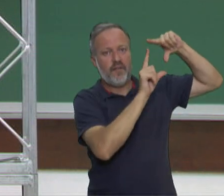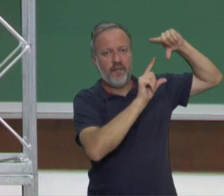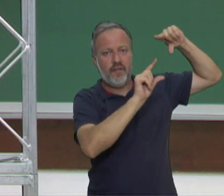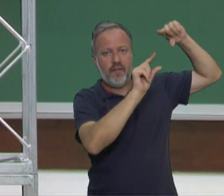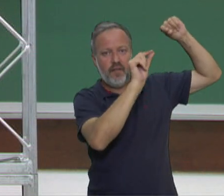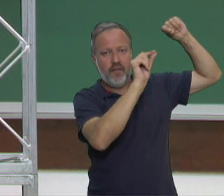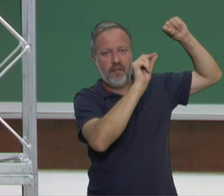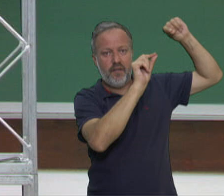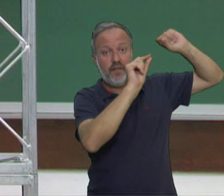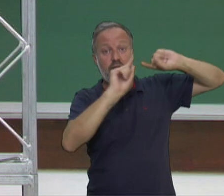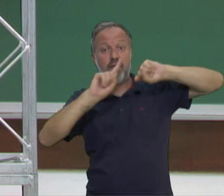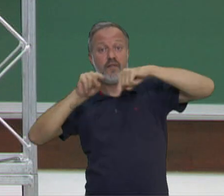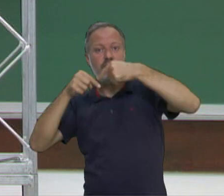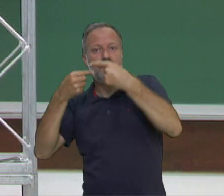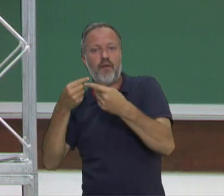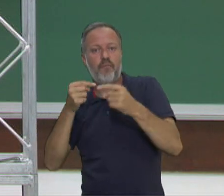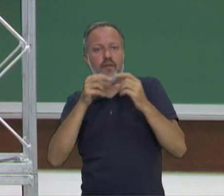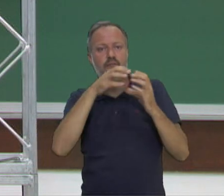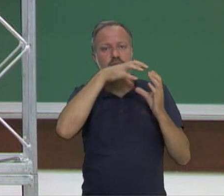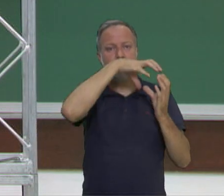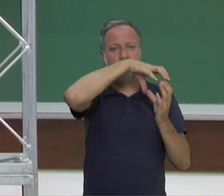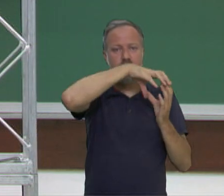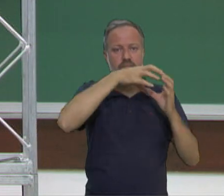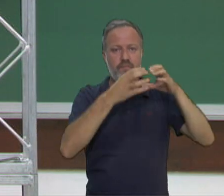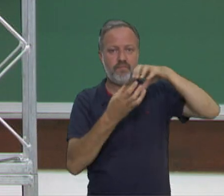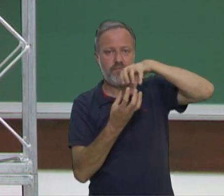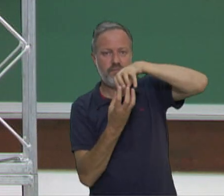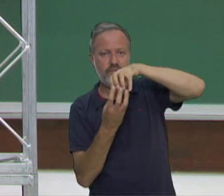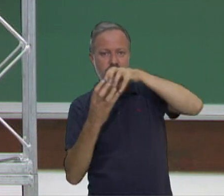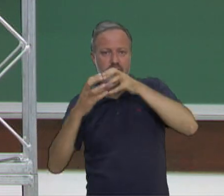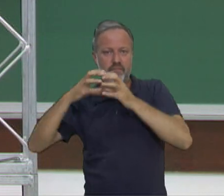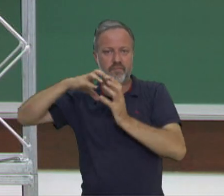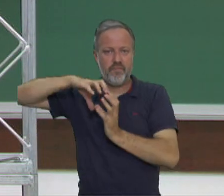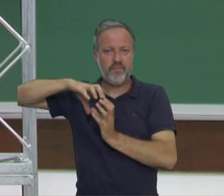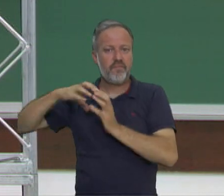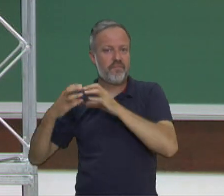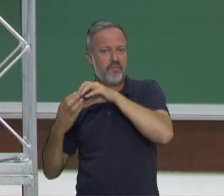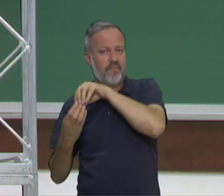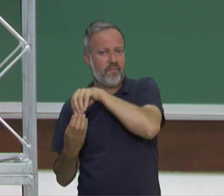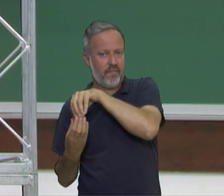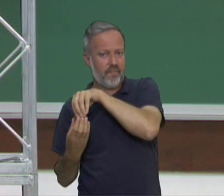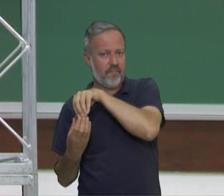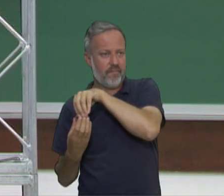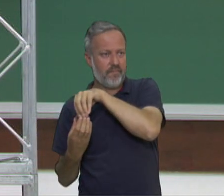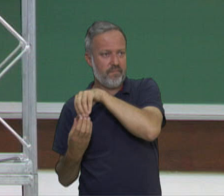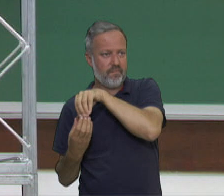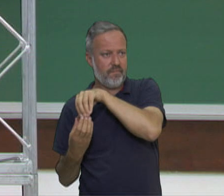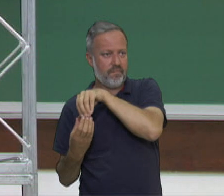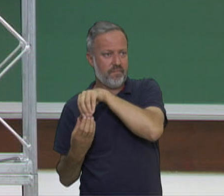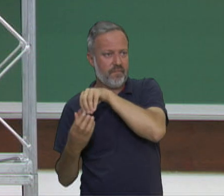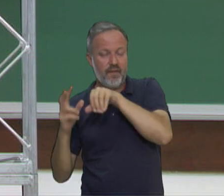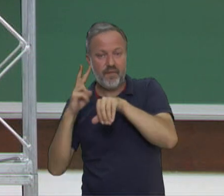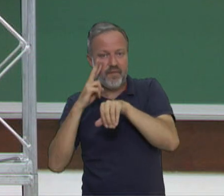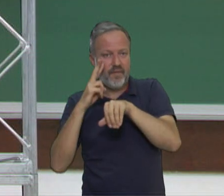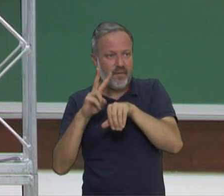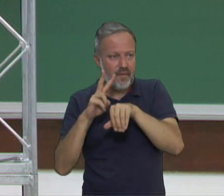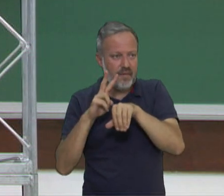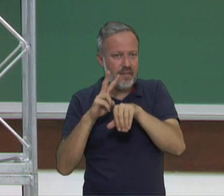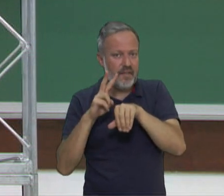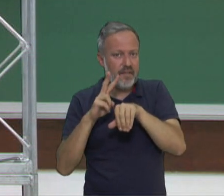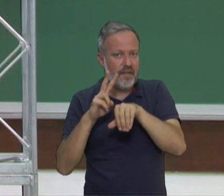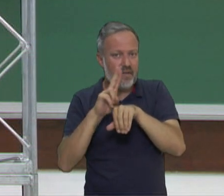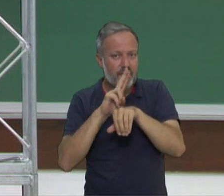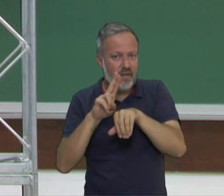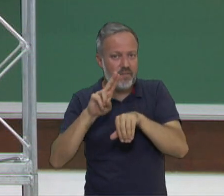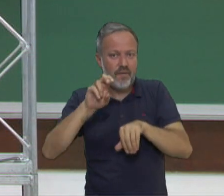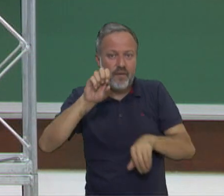Lua são os planetas. Estou falando para vocês que nós estamos olhando a estrela mais brilhante do céu. Quem? Sirius. A estrela mais brilhante